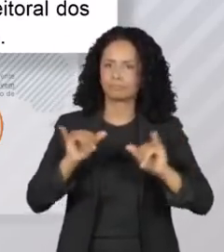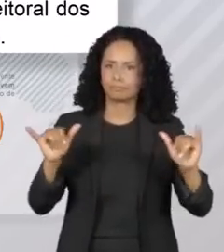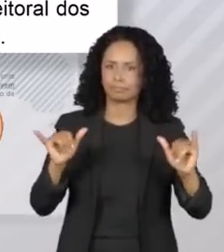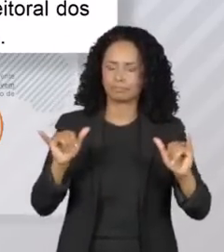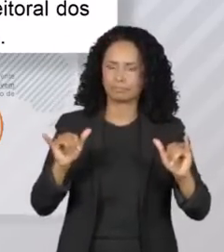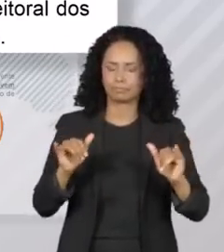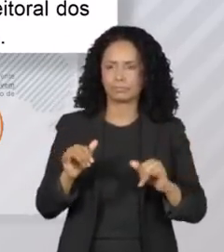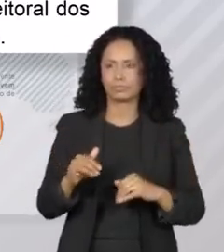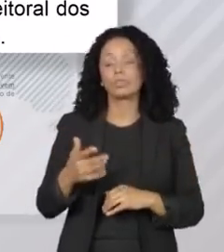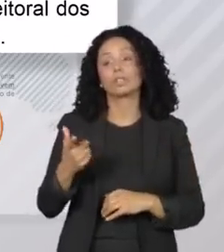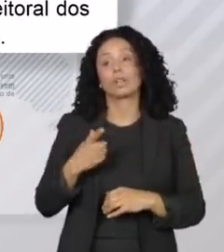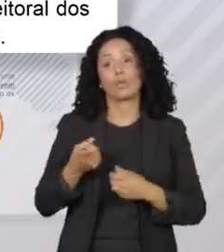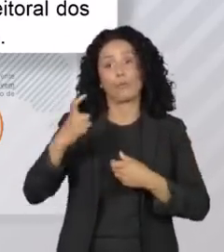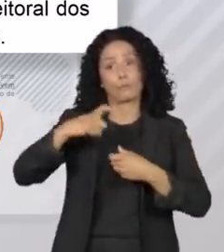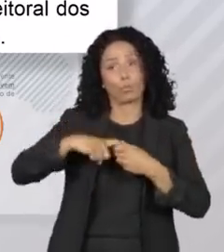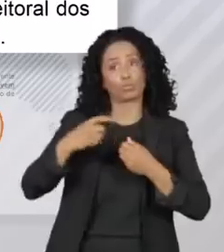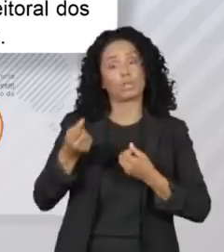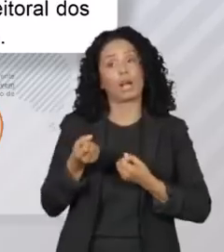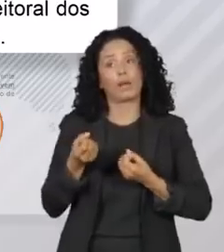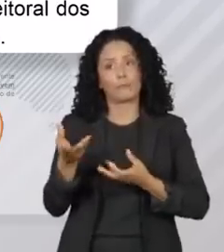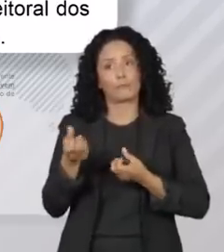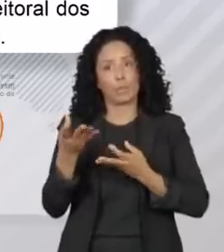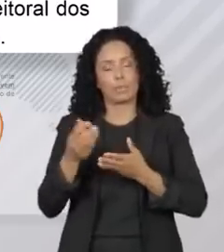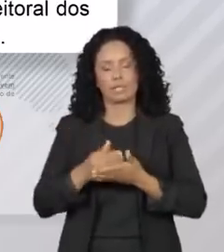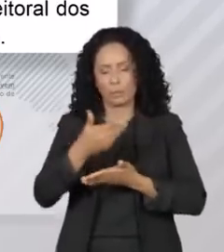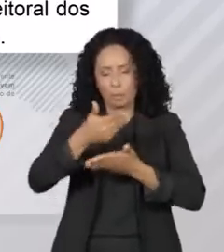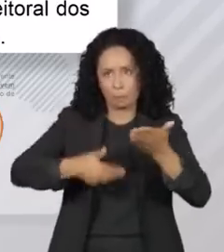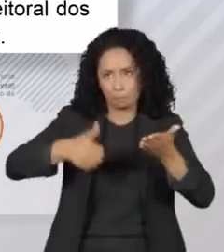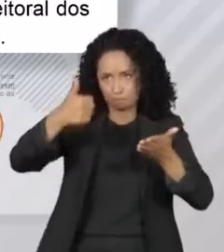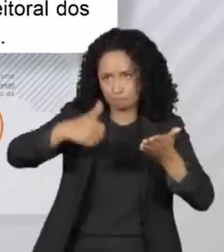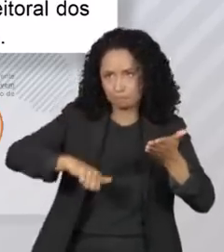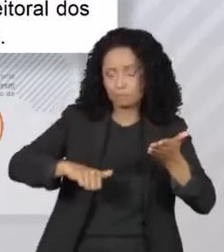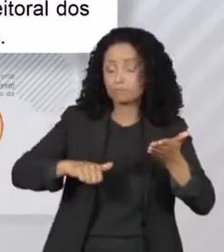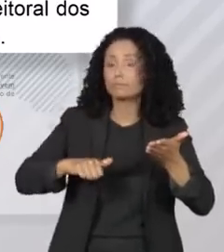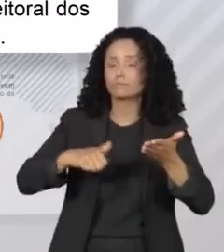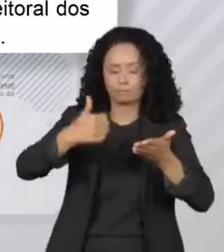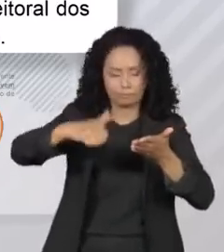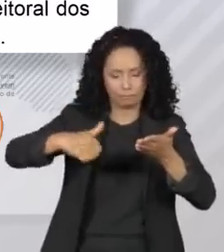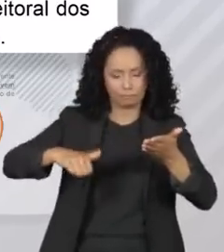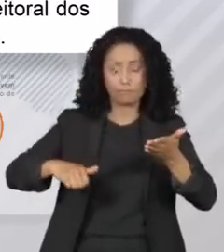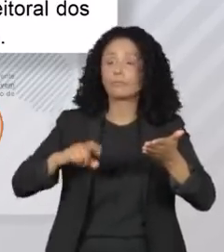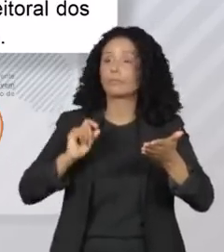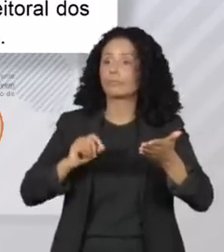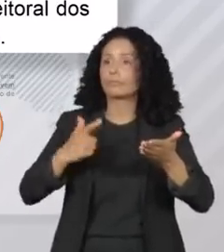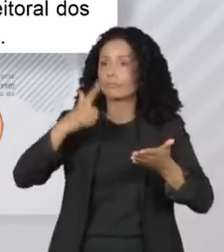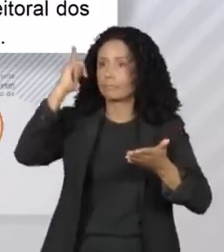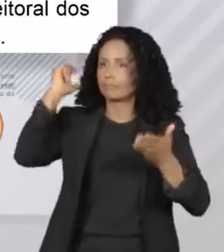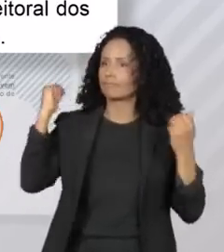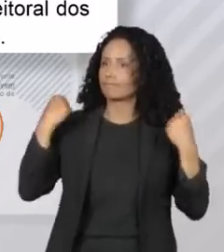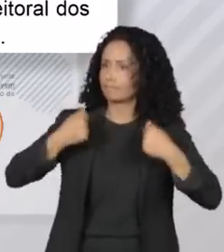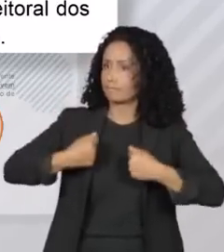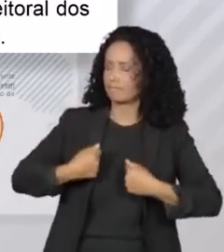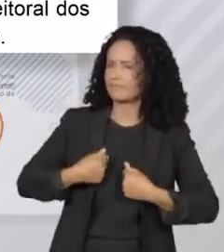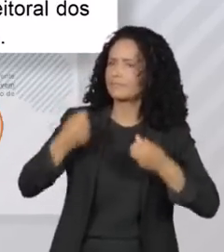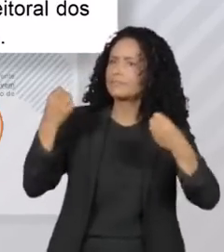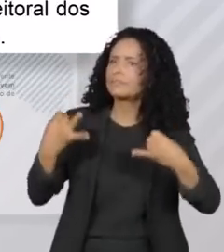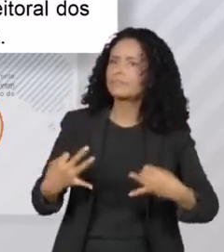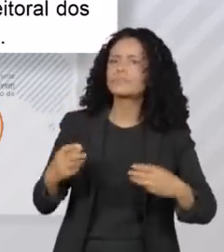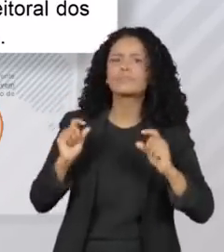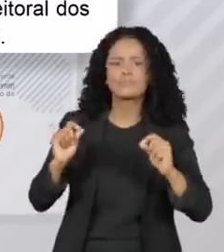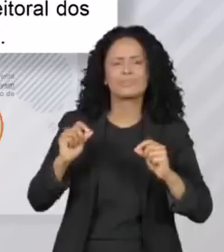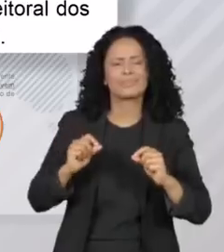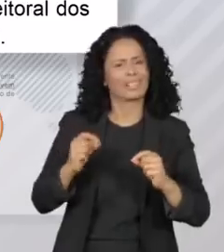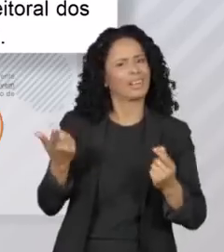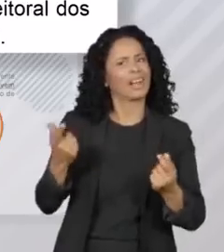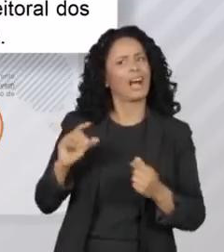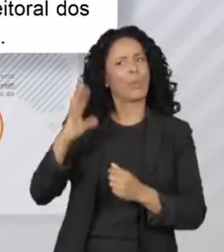voltando aqui ainda com uma informação em relação ao despacho, Alexandre de Moraes também disse que esse é um fato extremamente grave, pois a